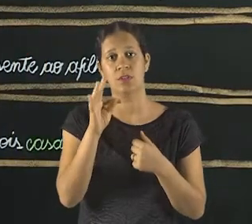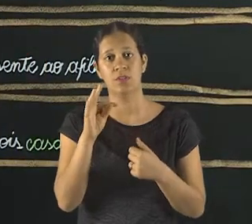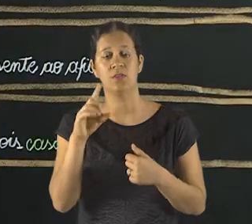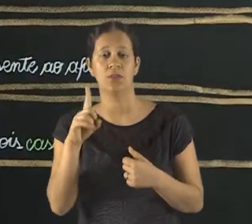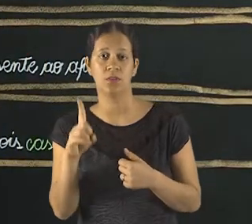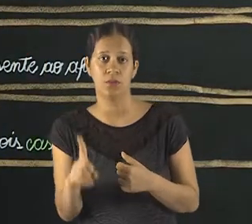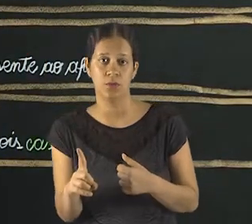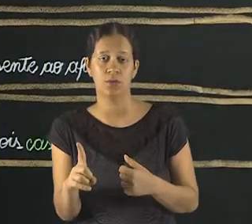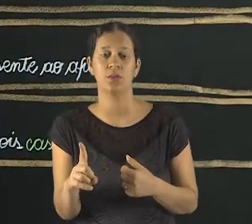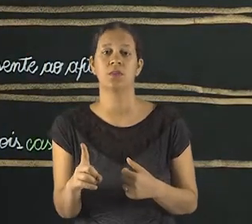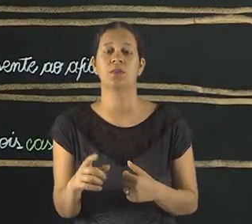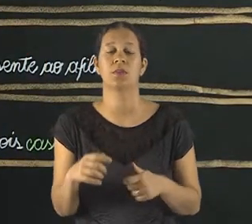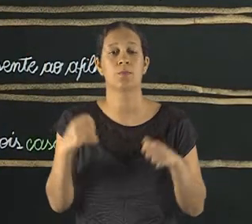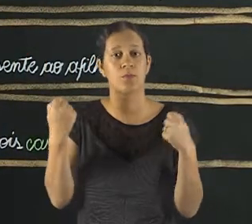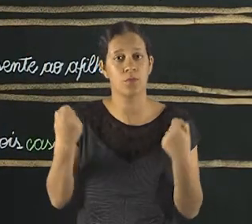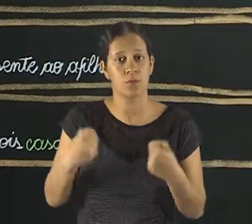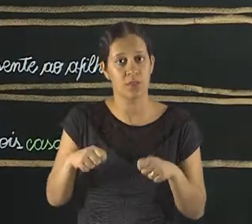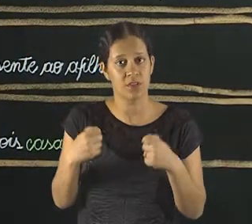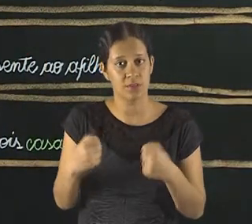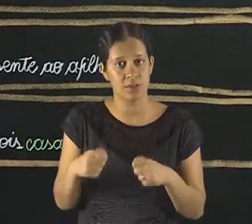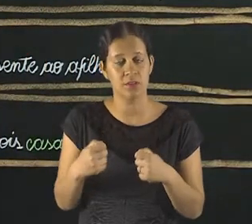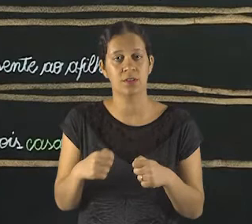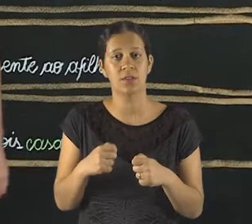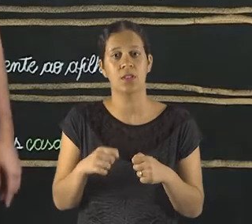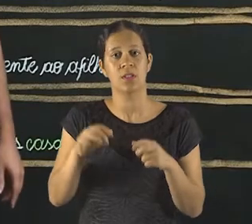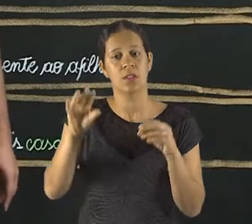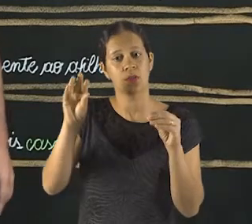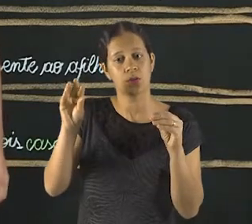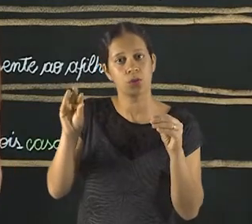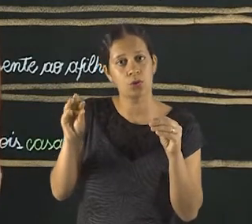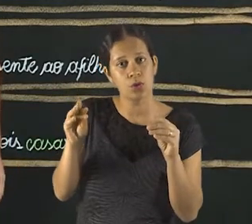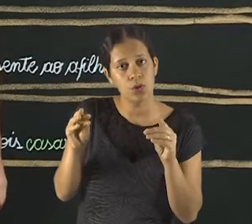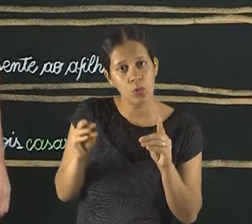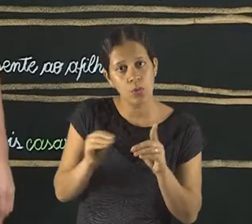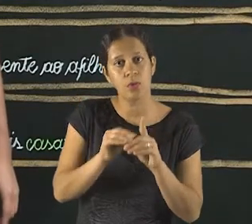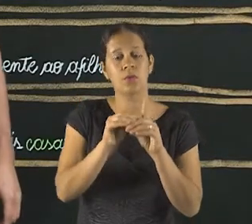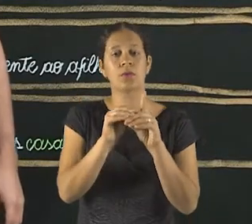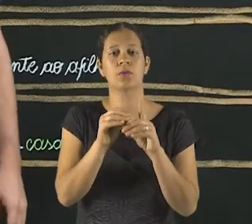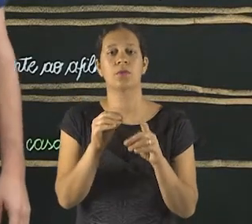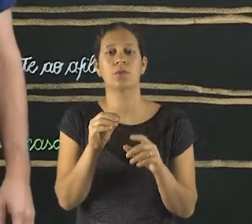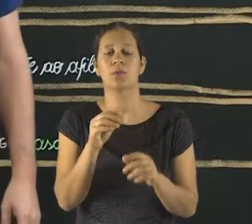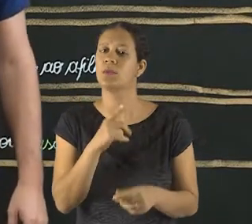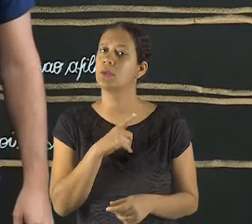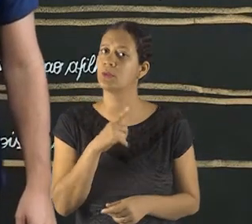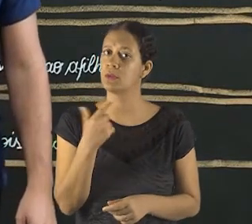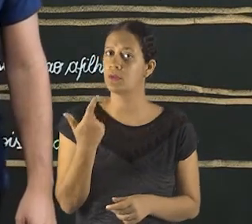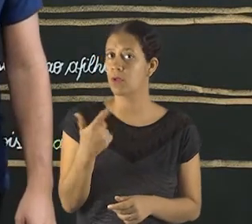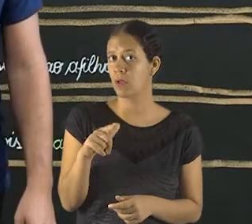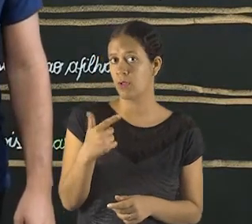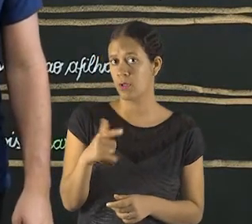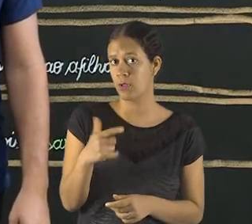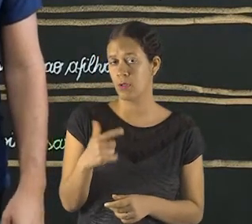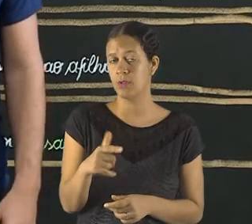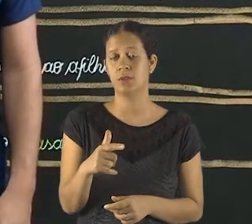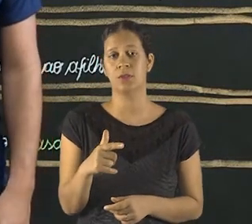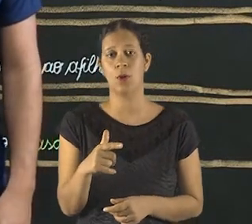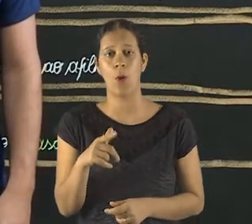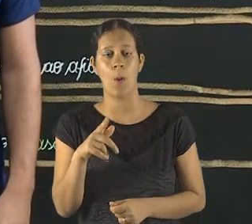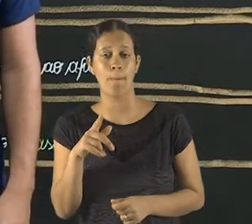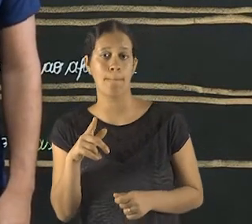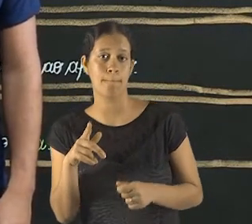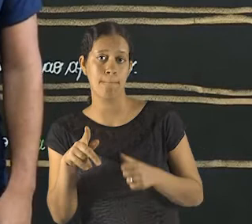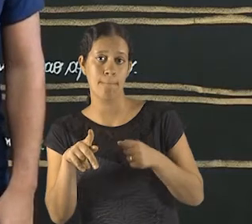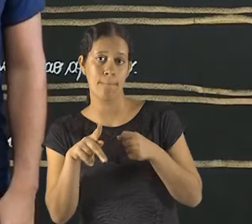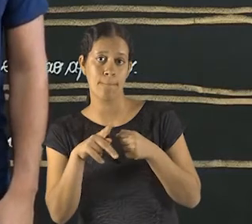direto, significa que esse verbo precisa de um complemento, mas esse complemento não é ligado ao verbo por meio de